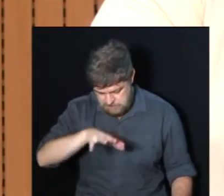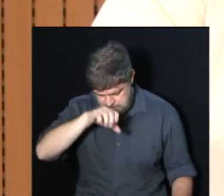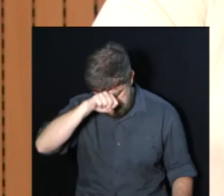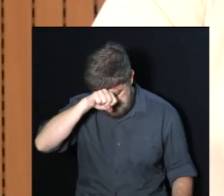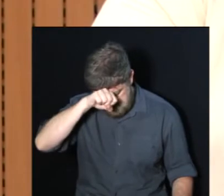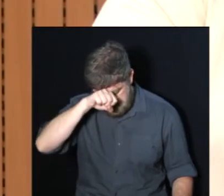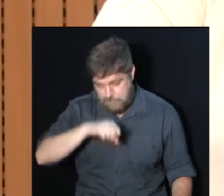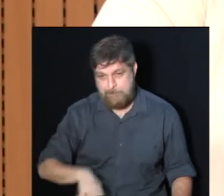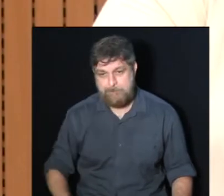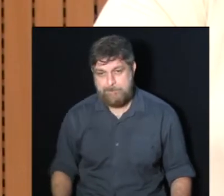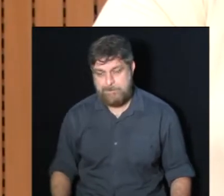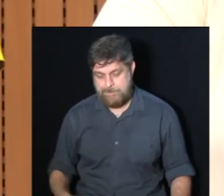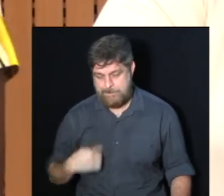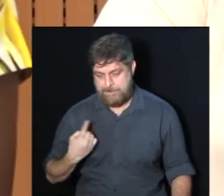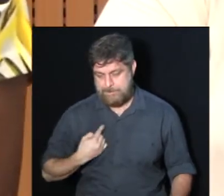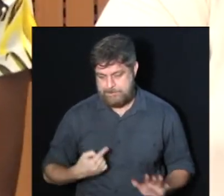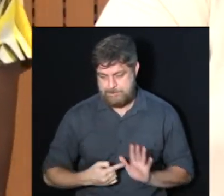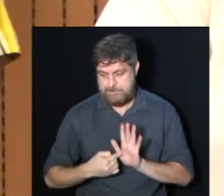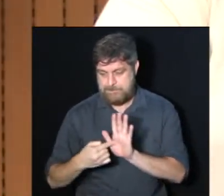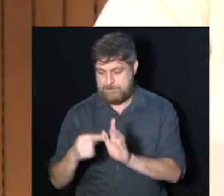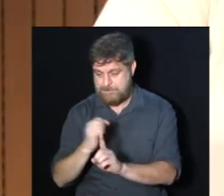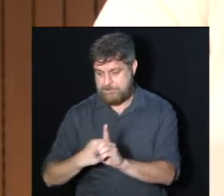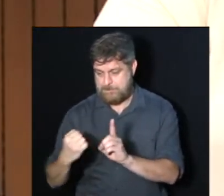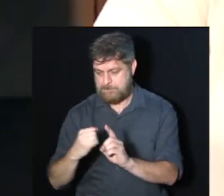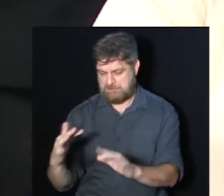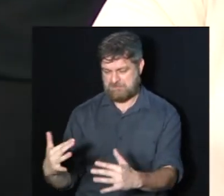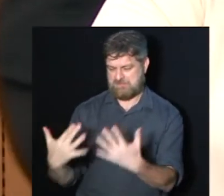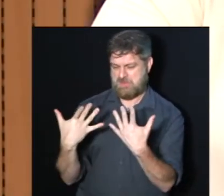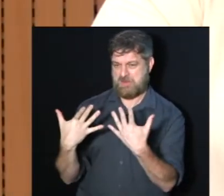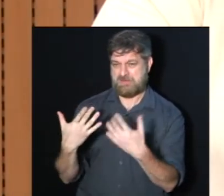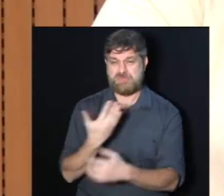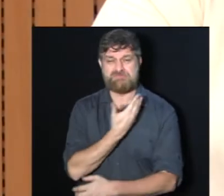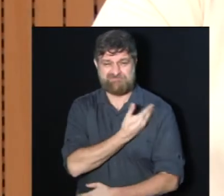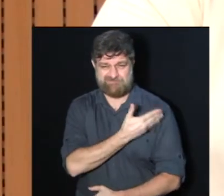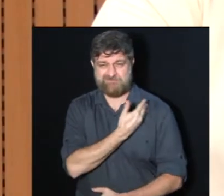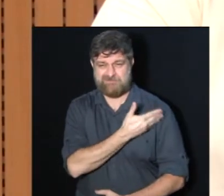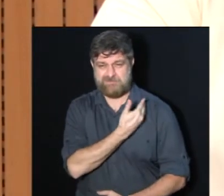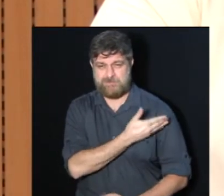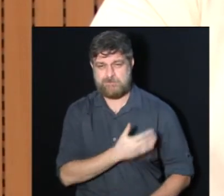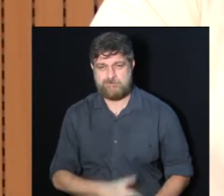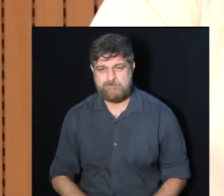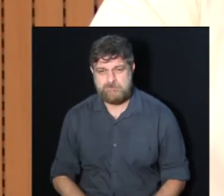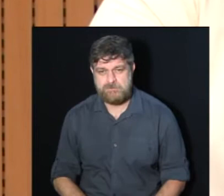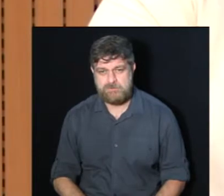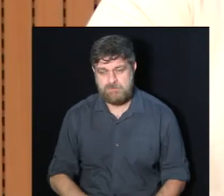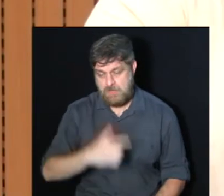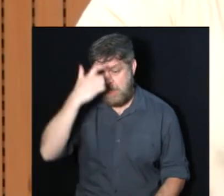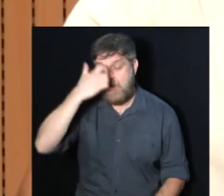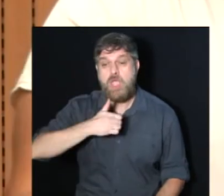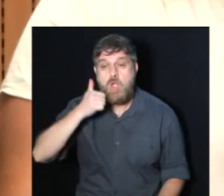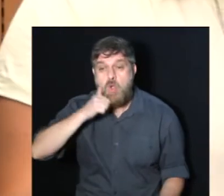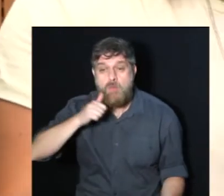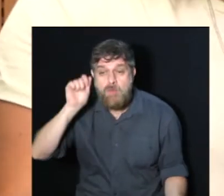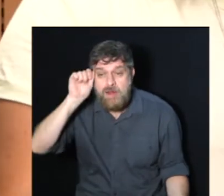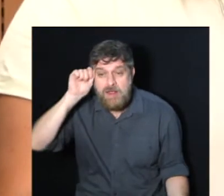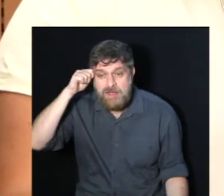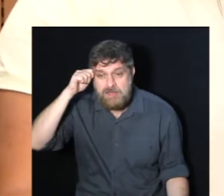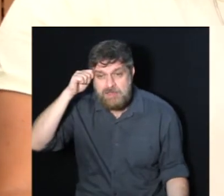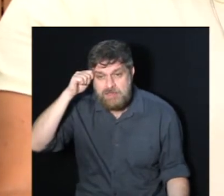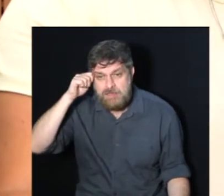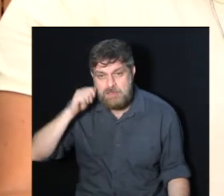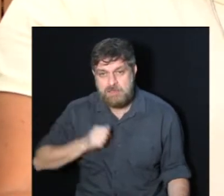religião, para fora, para a sociedade, né? Também, como mulher negra,